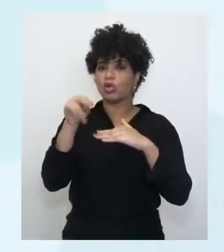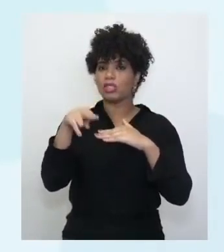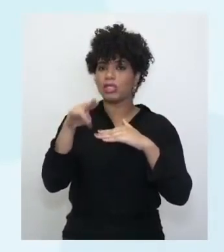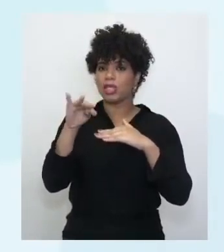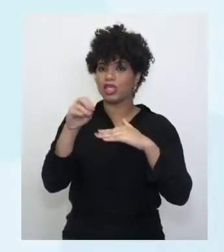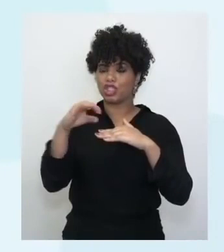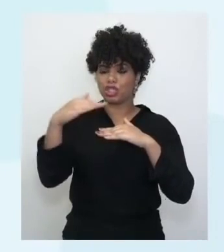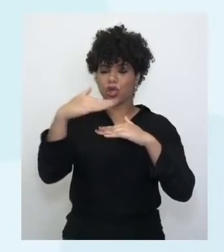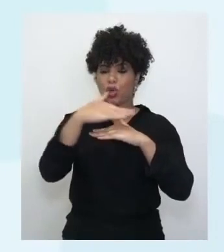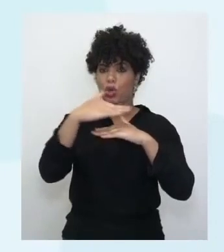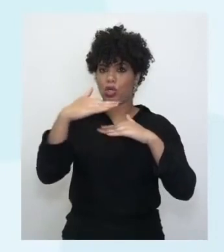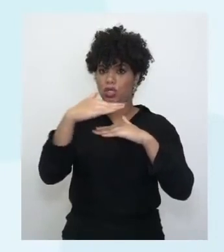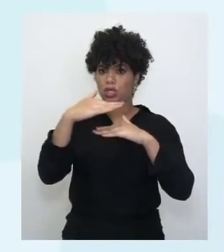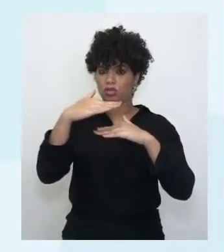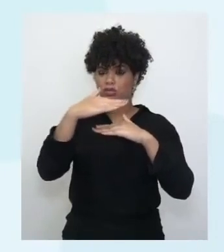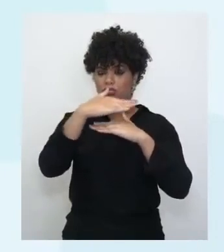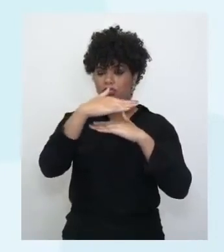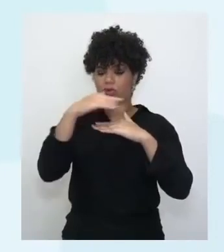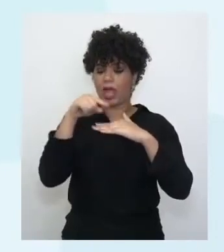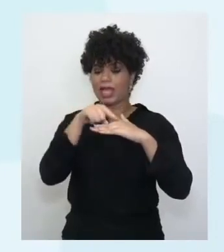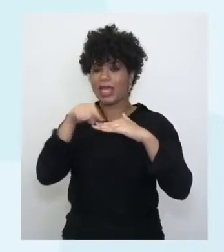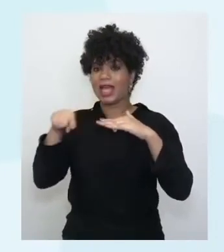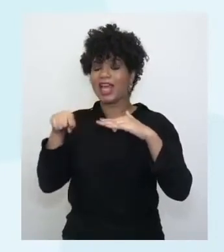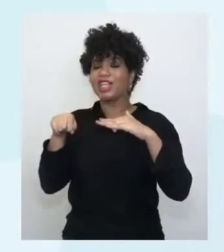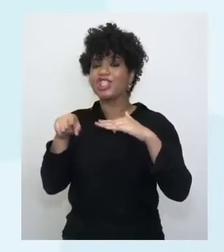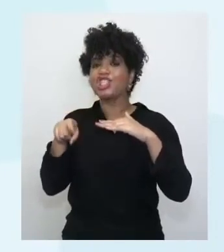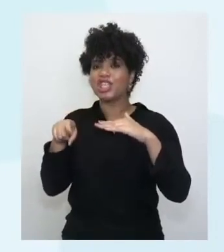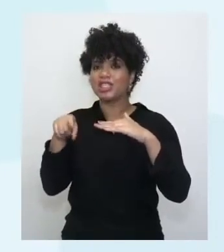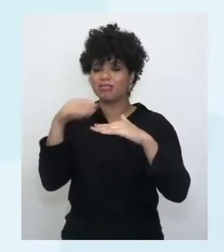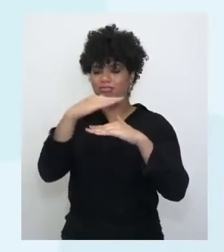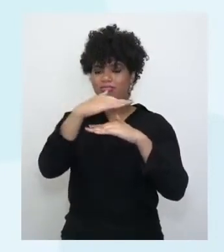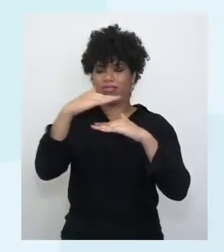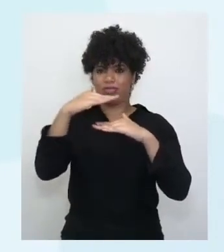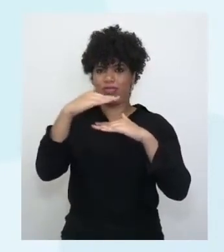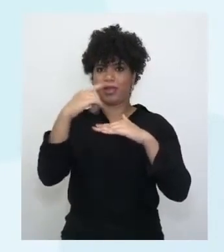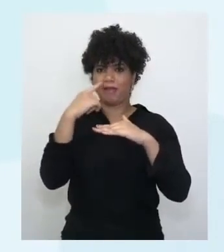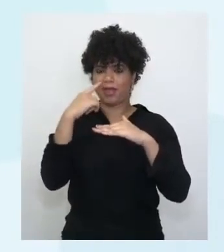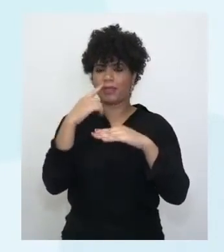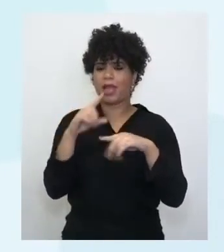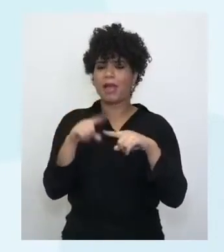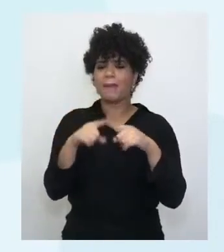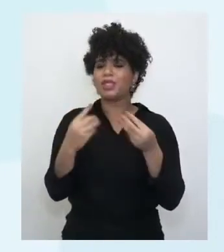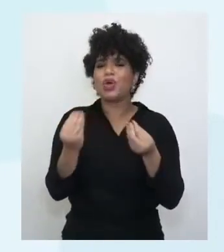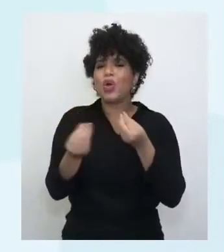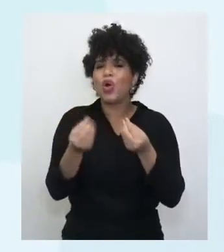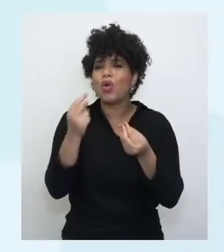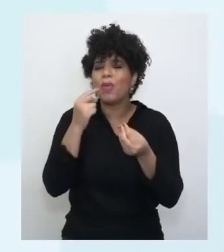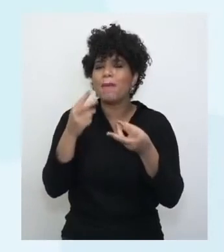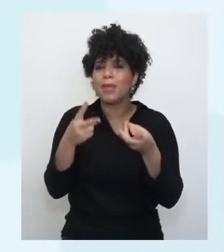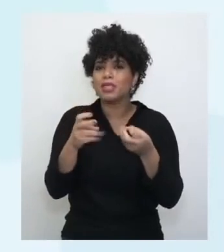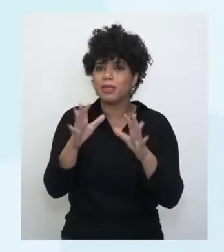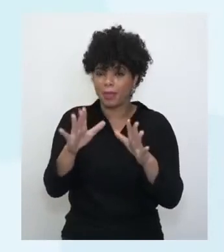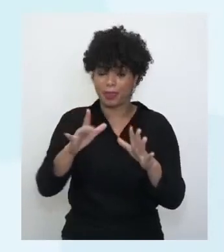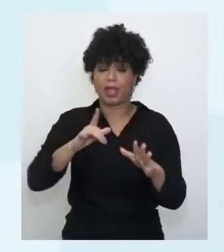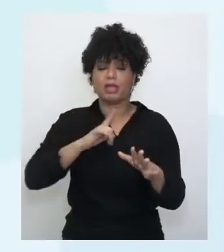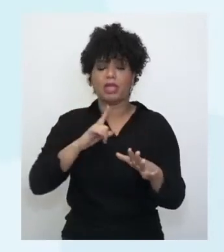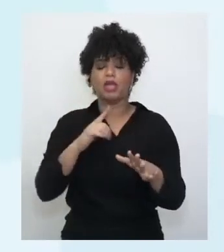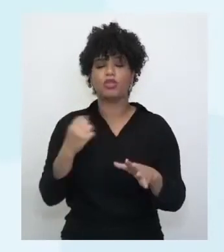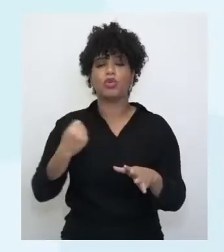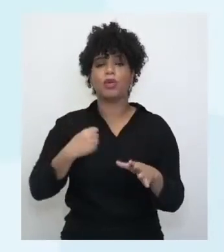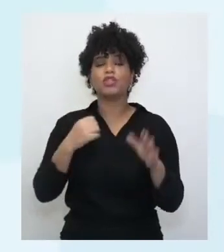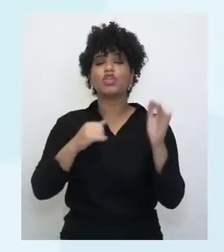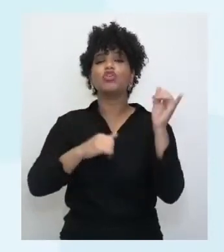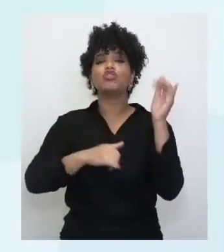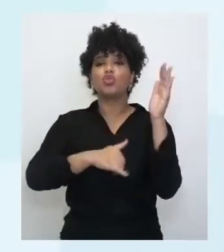isso numericamente? Olha, lembra que eu falei que são infinitos pontos alinhados? Então, aqui a gente vai ter o valor do y sendo um